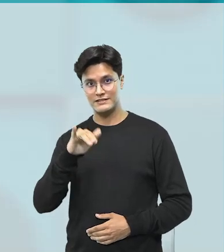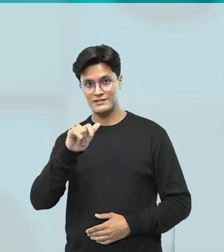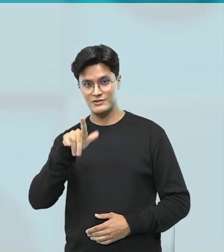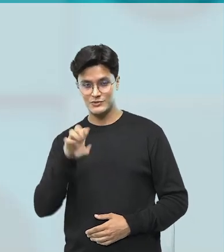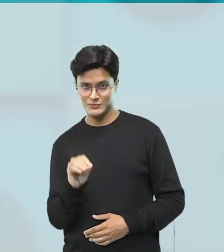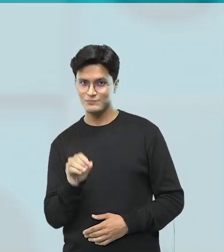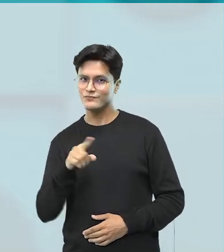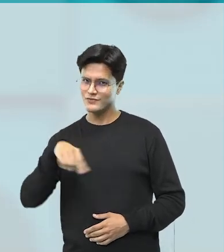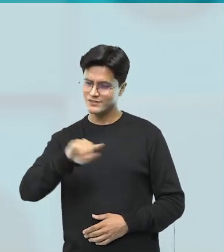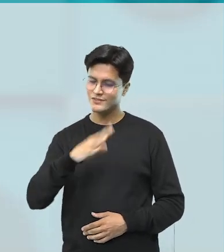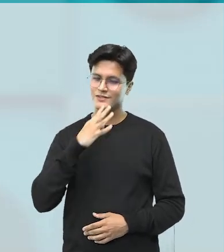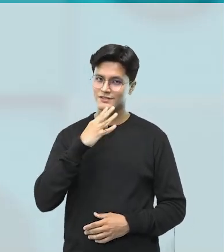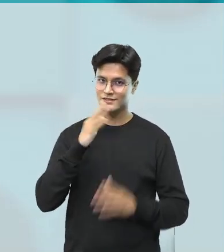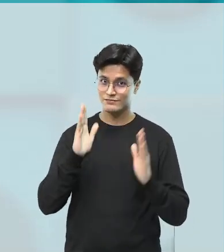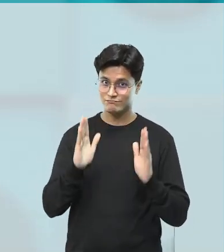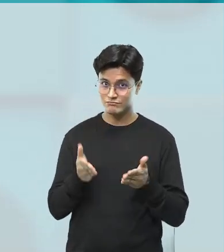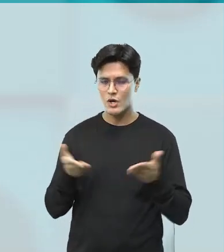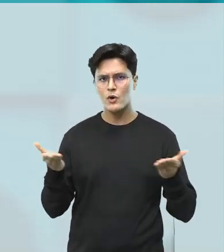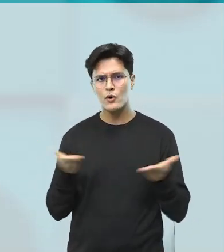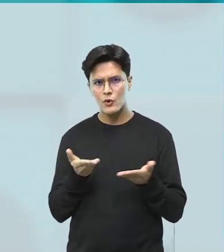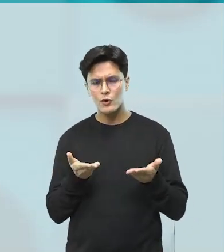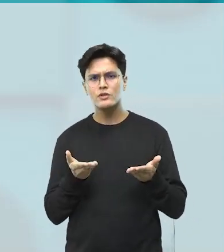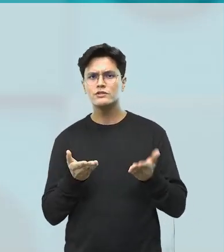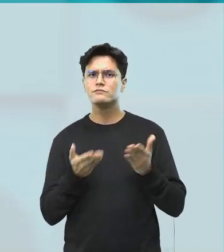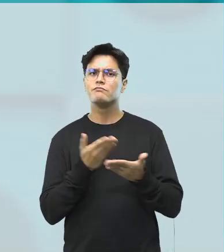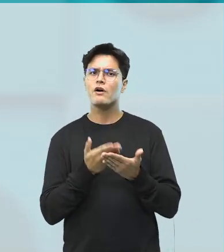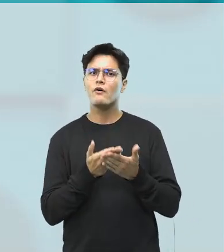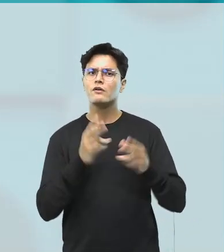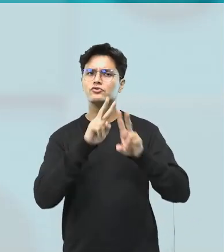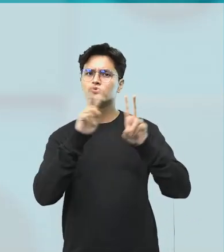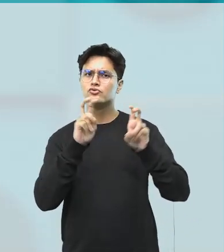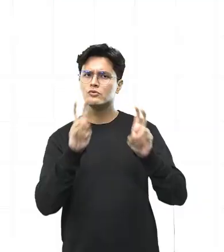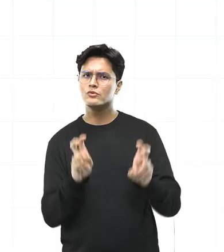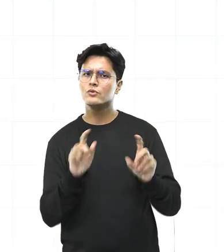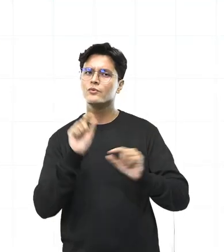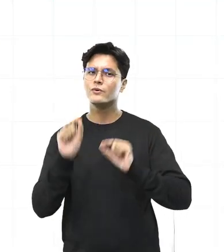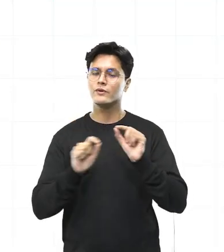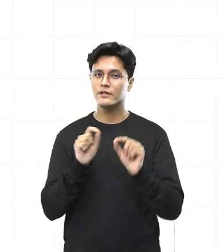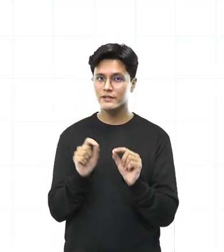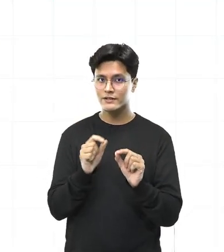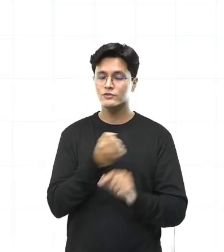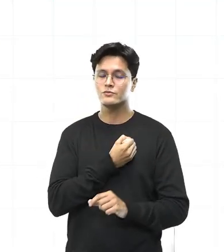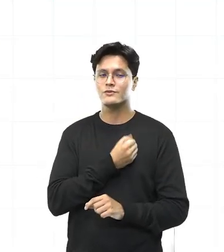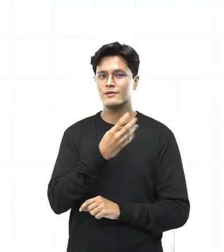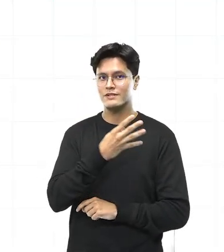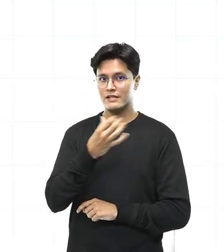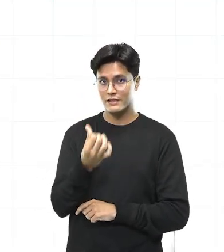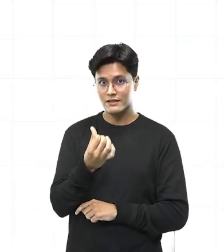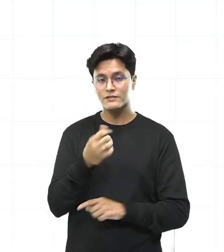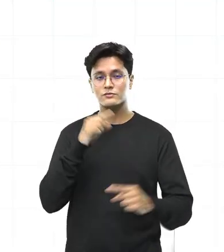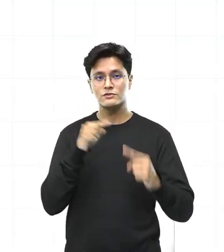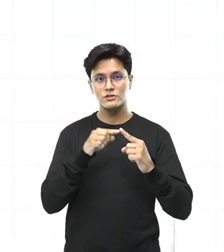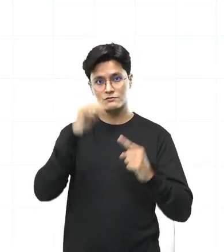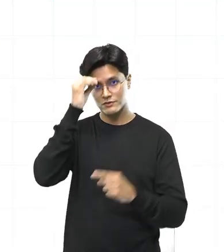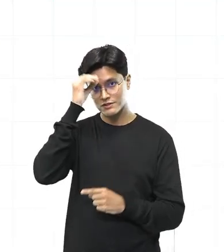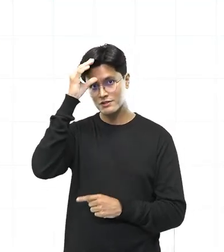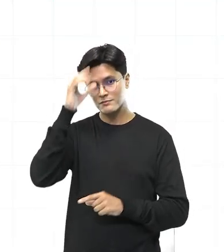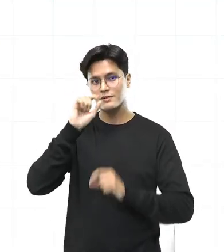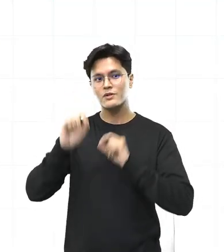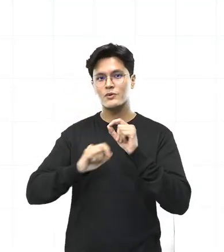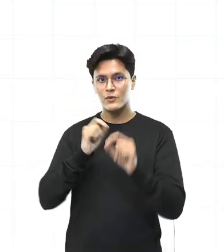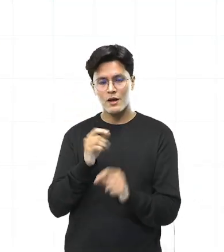já me conhecem. Vamos ver o que teremos na nossa aula de número 46. Olha só, como objeto de conhecimento nós